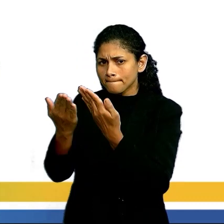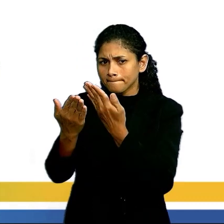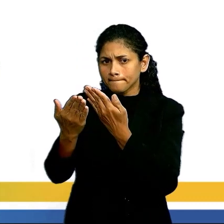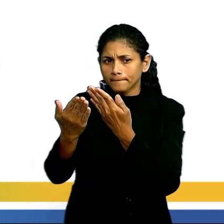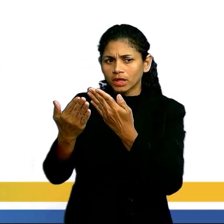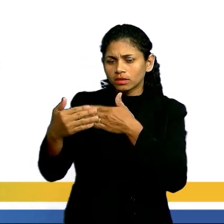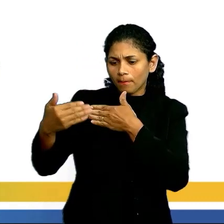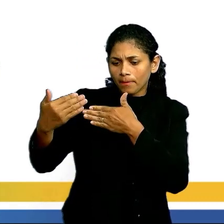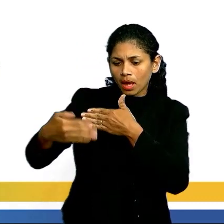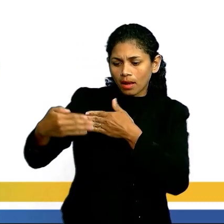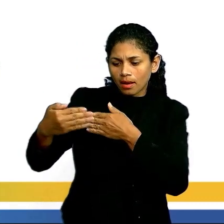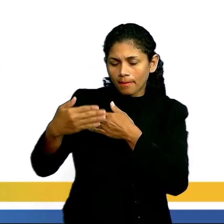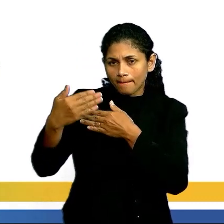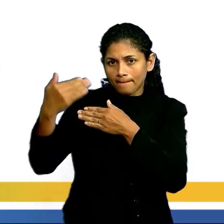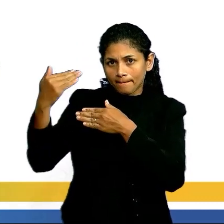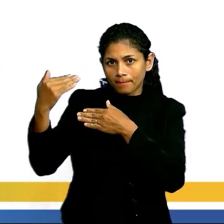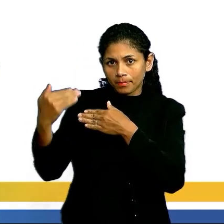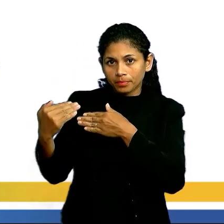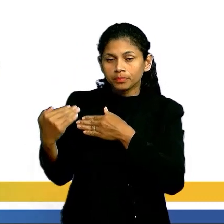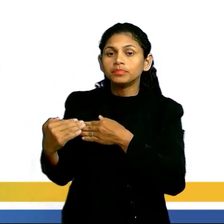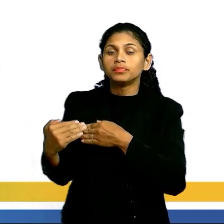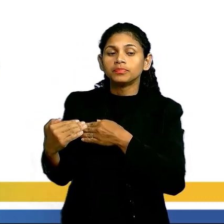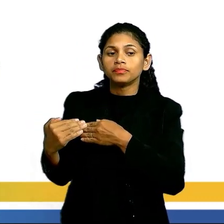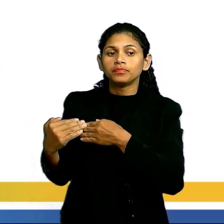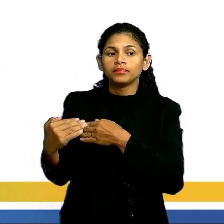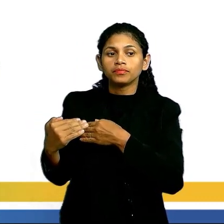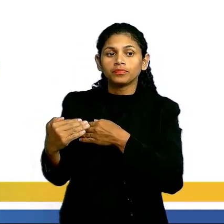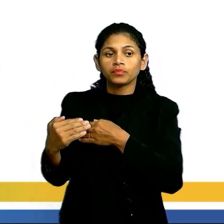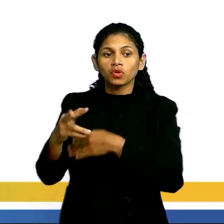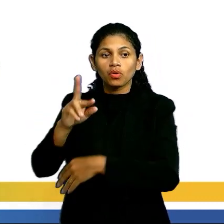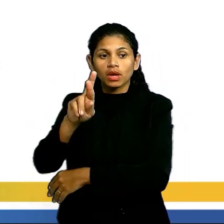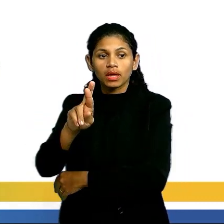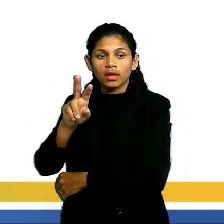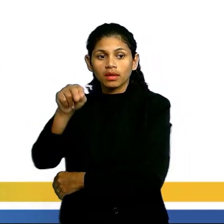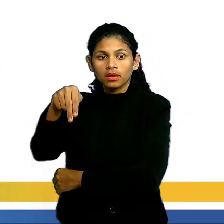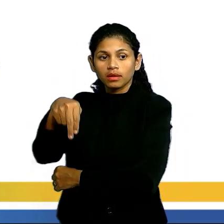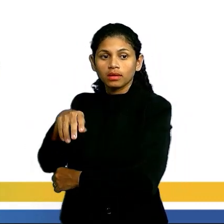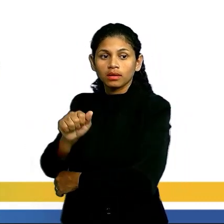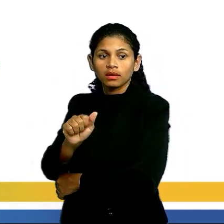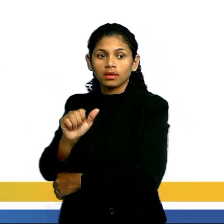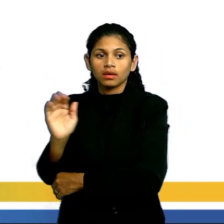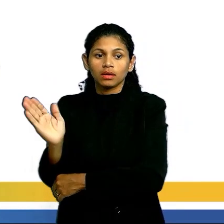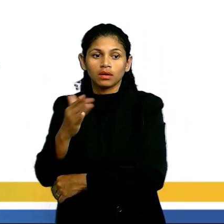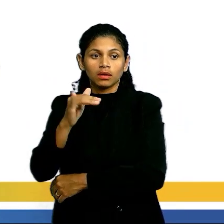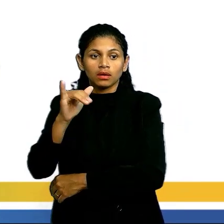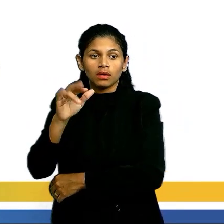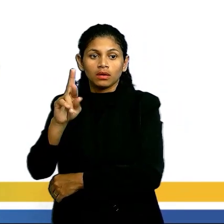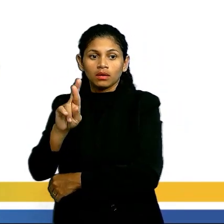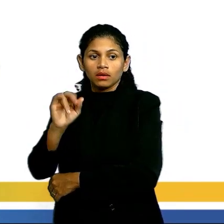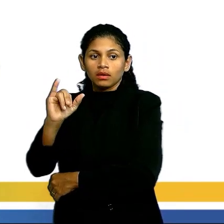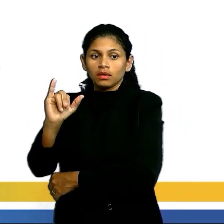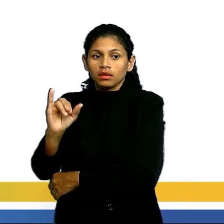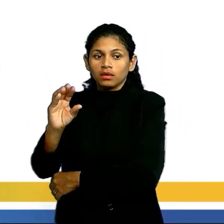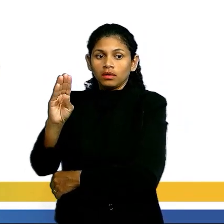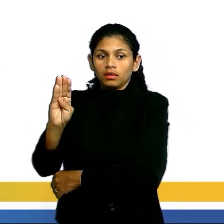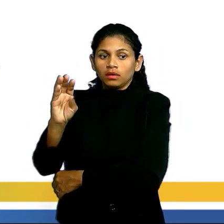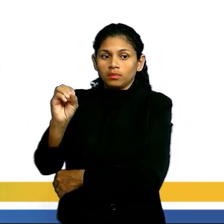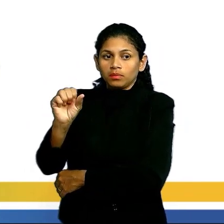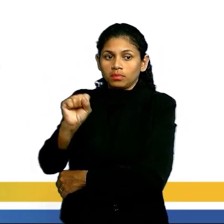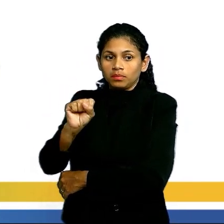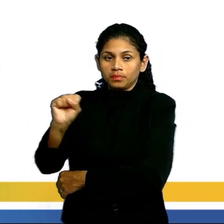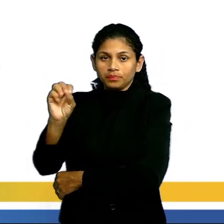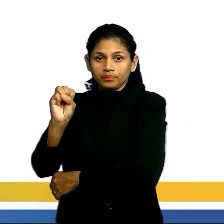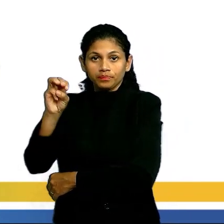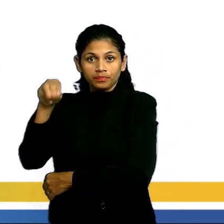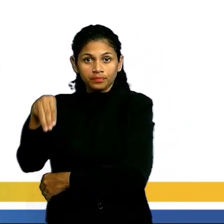sequências que codificam o RNA ribossômico dos seres vivos, estabeleceram relações de